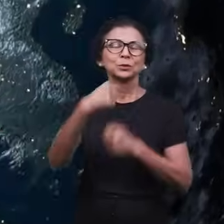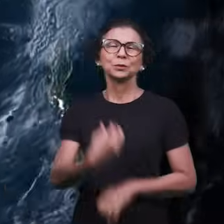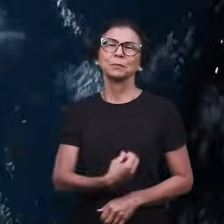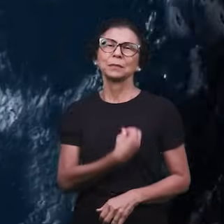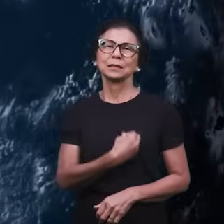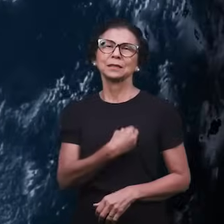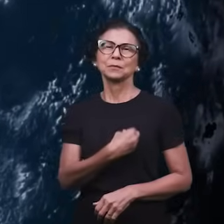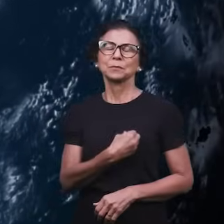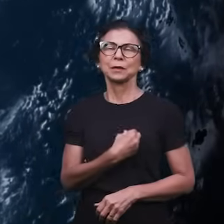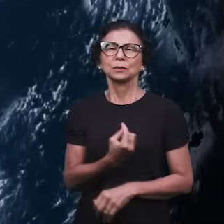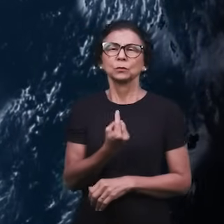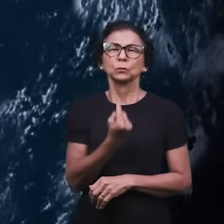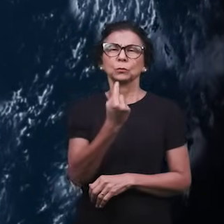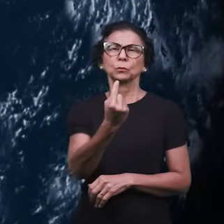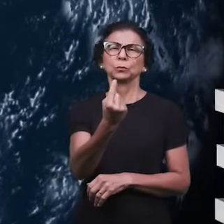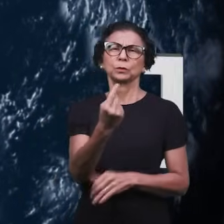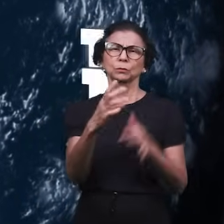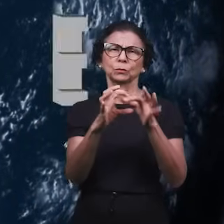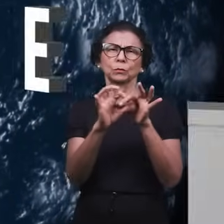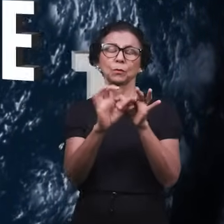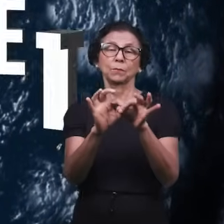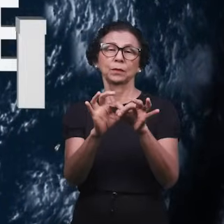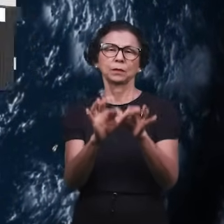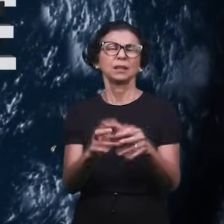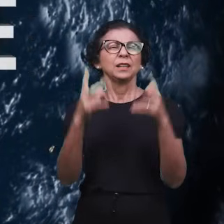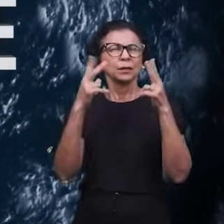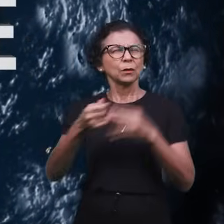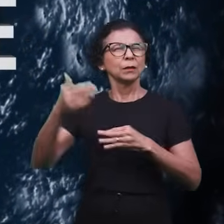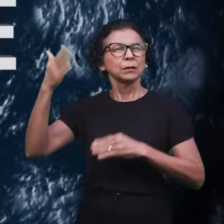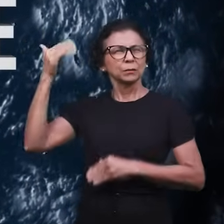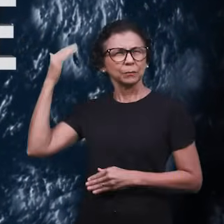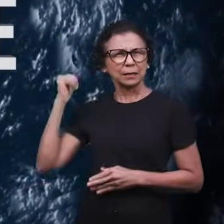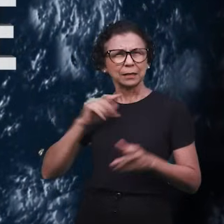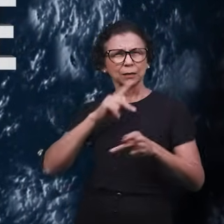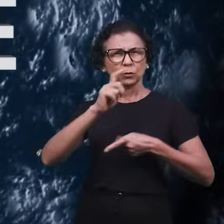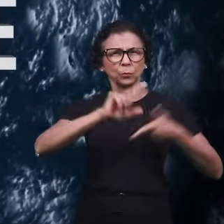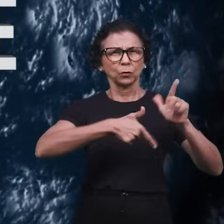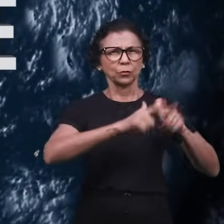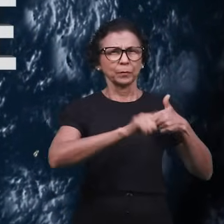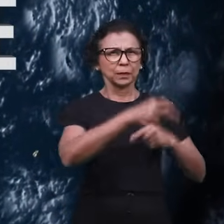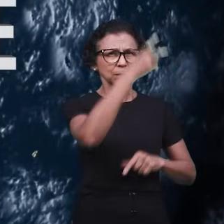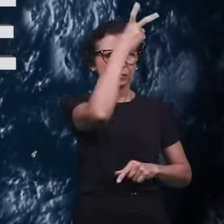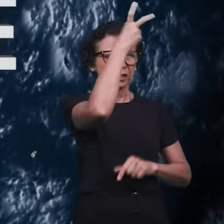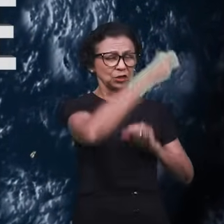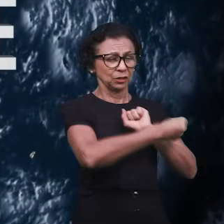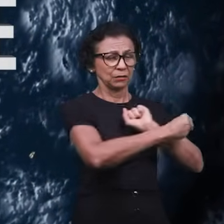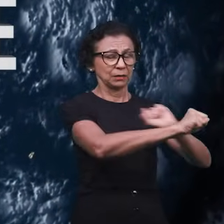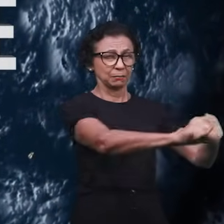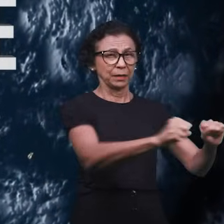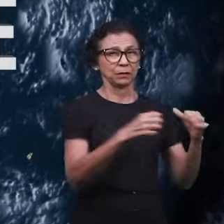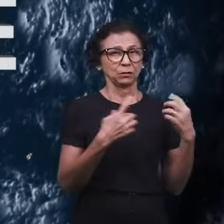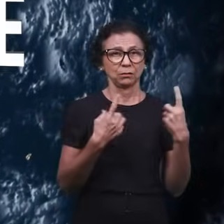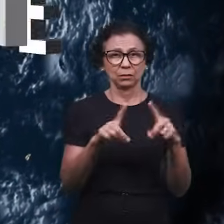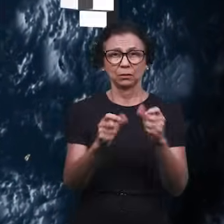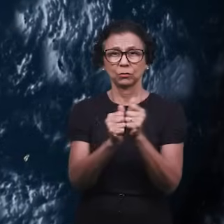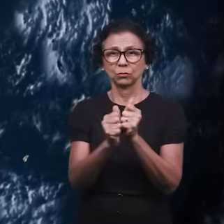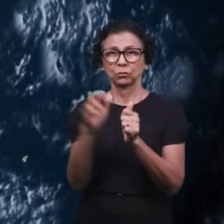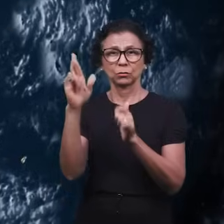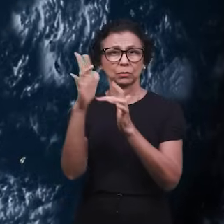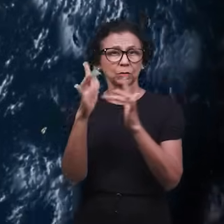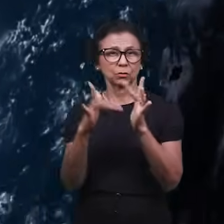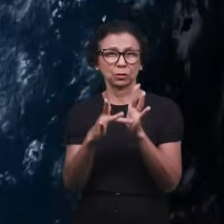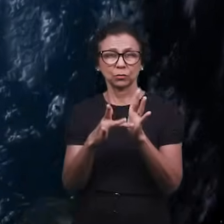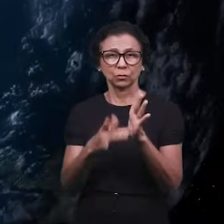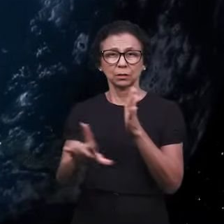planeta vivem um momento de unidade e comunhão, como viveram os hebreus na saída do Egito e os discípulos com o